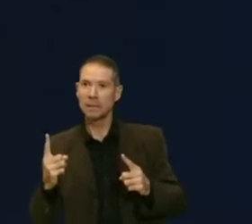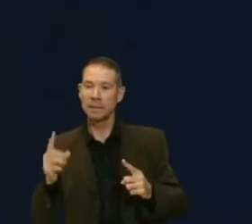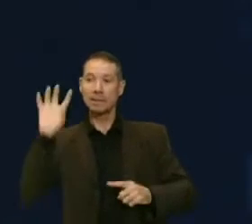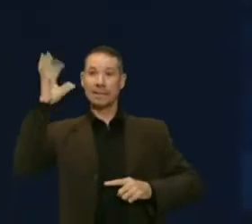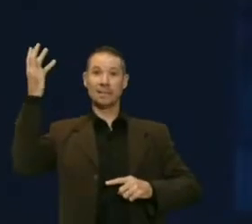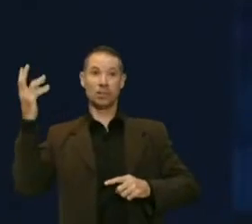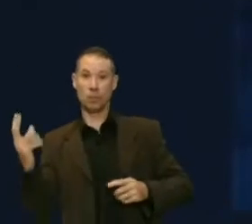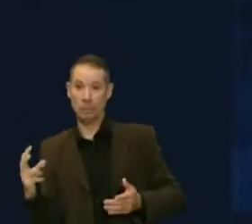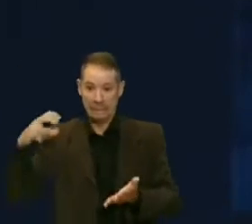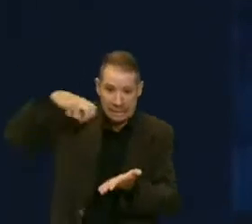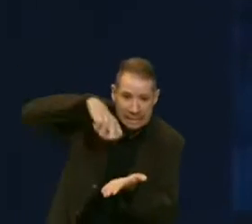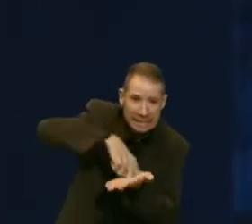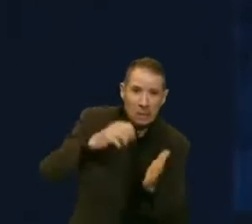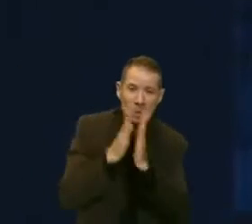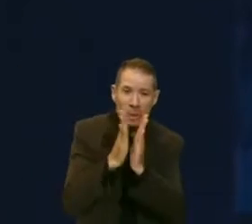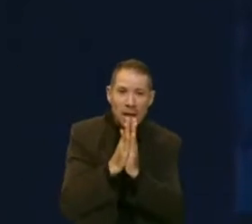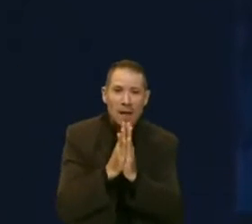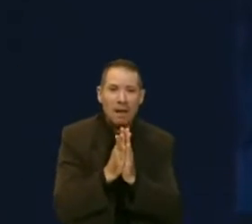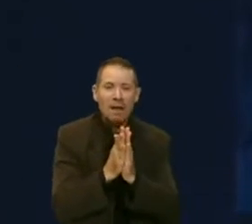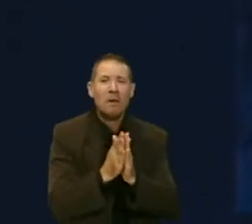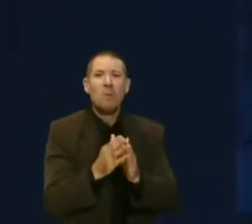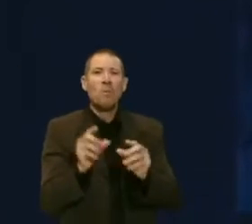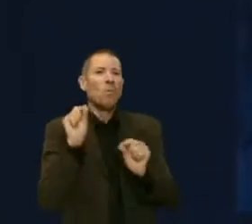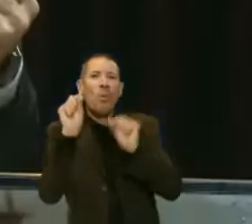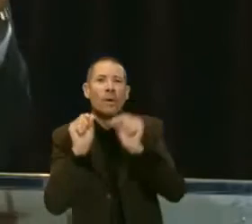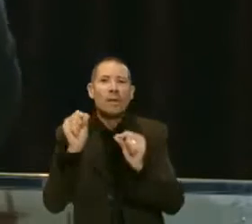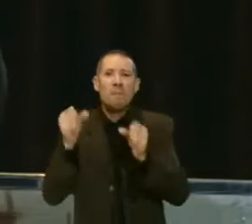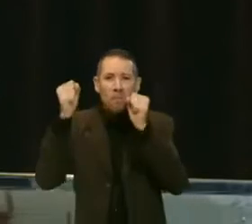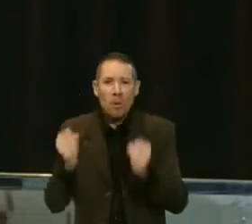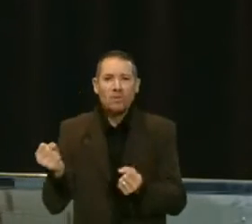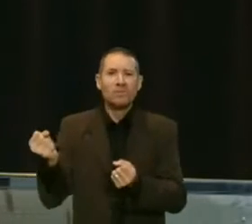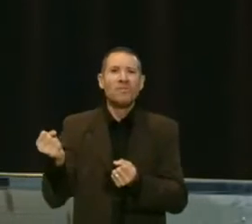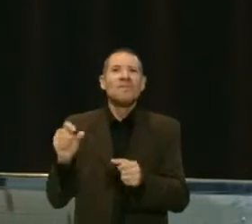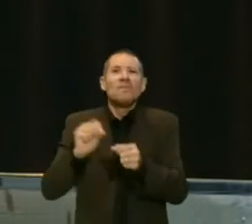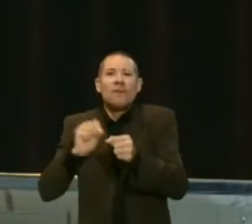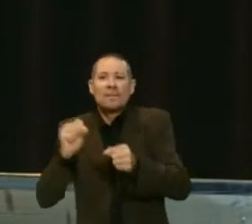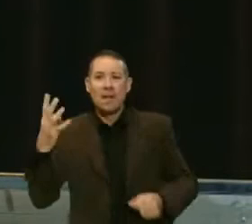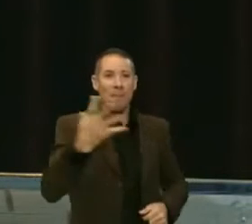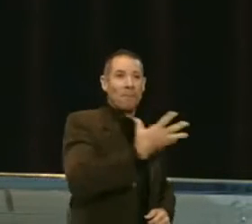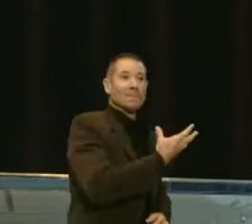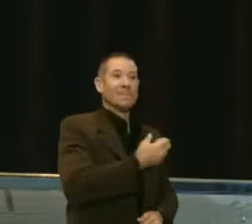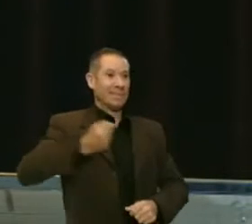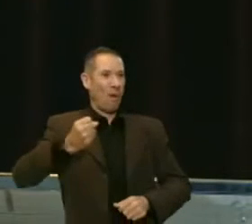uma luz nas mãos, dizendo: o que eu posso fazer para ser salvo?